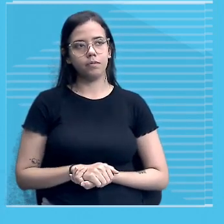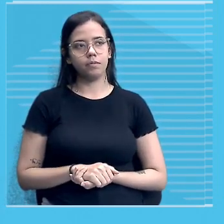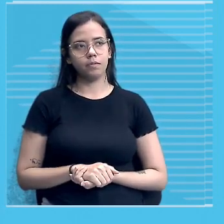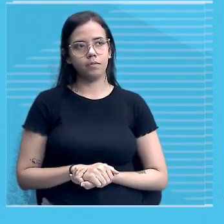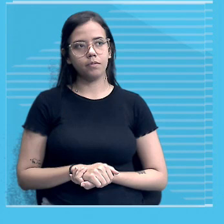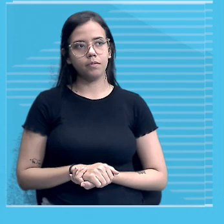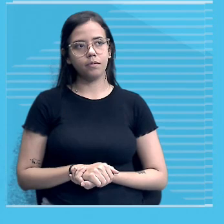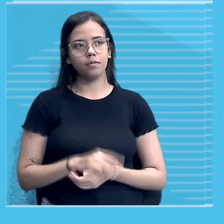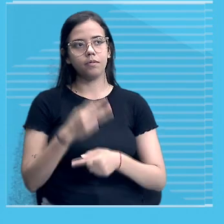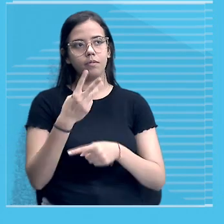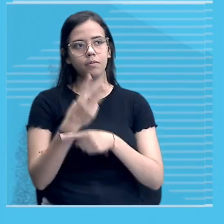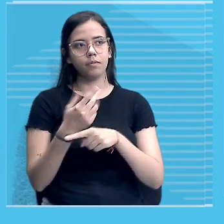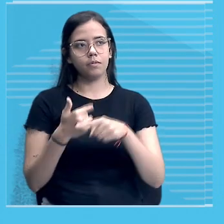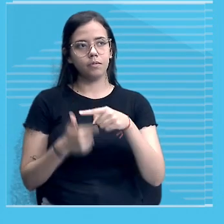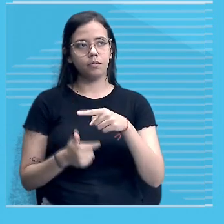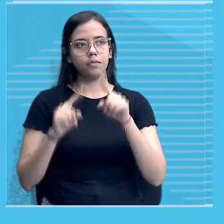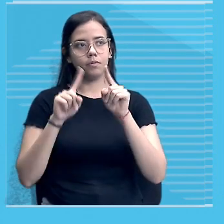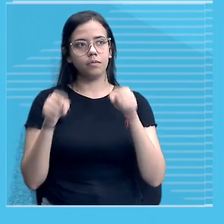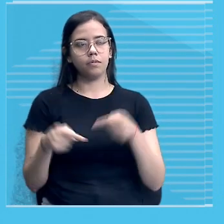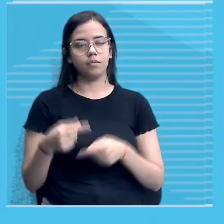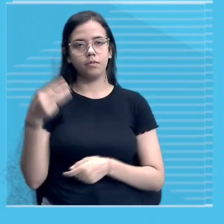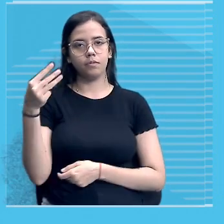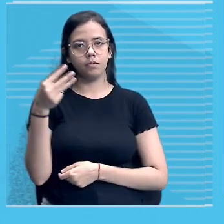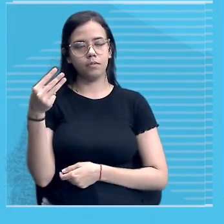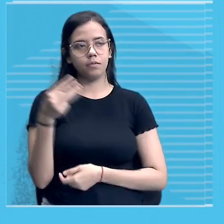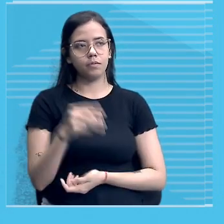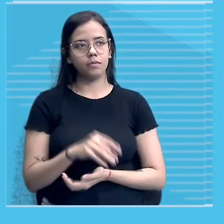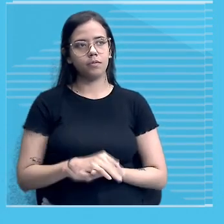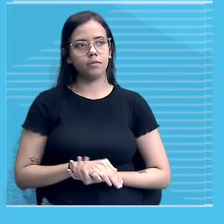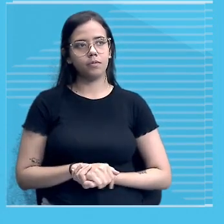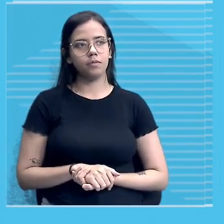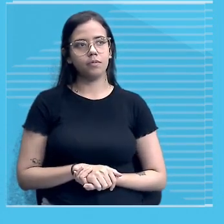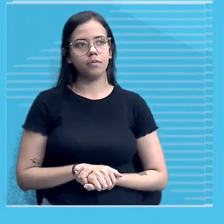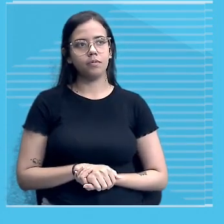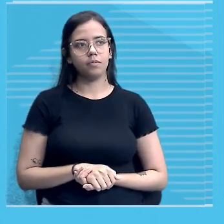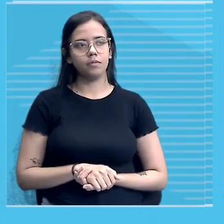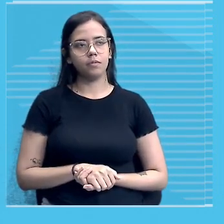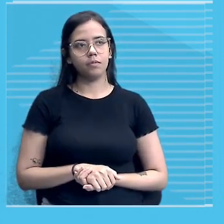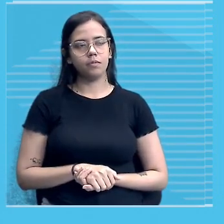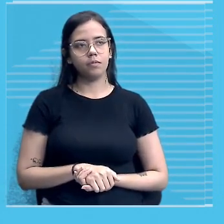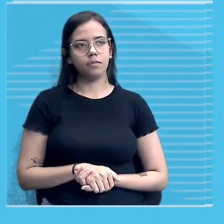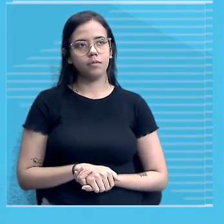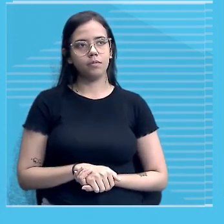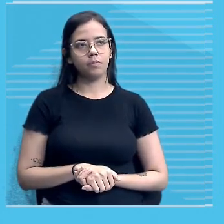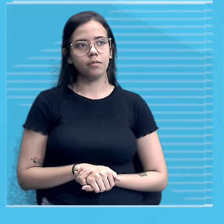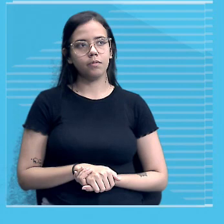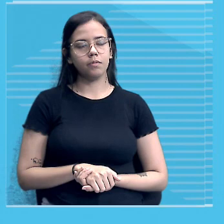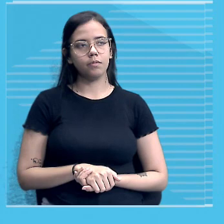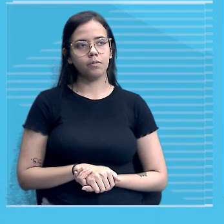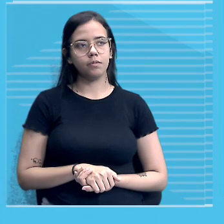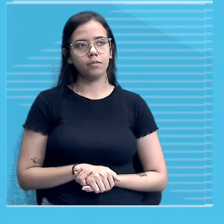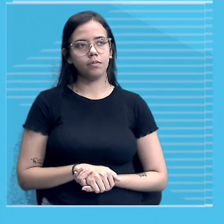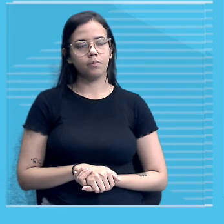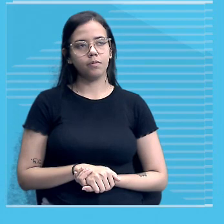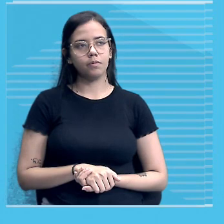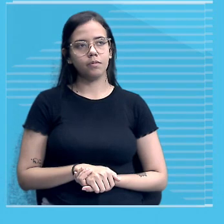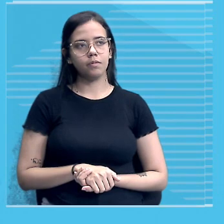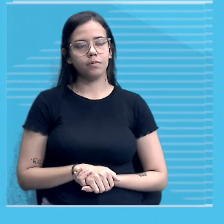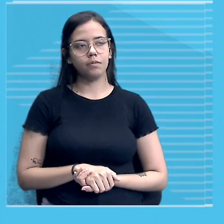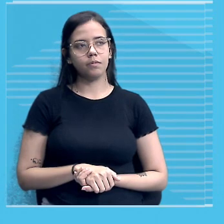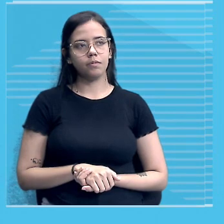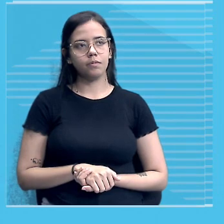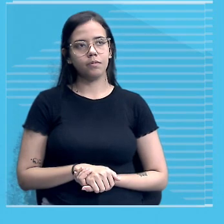elevado a 3 e olha aí então isso aqui vai ser igual a quanto né o a base é a mesma